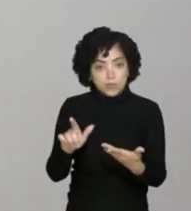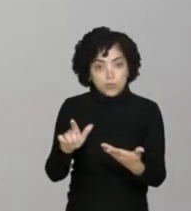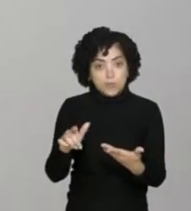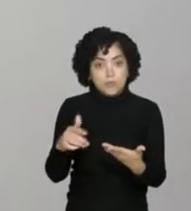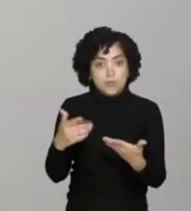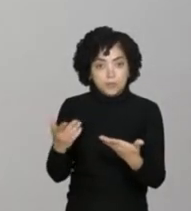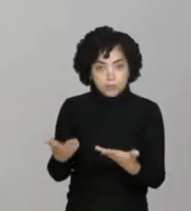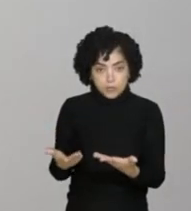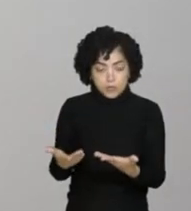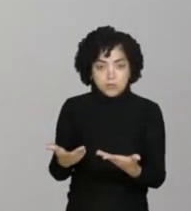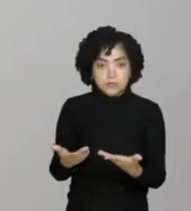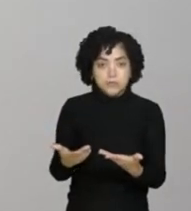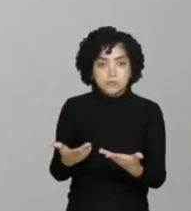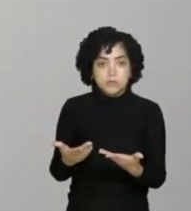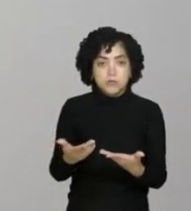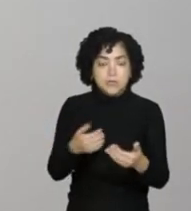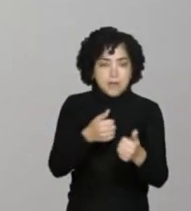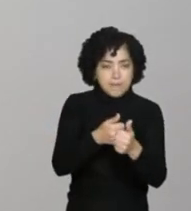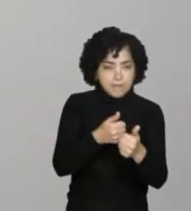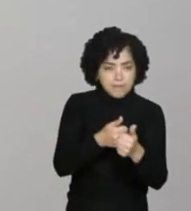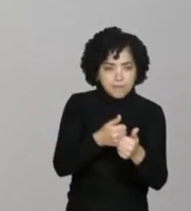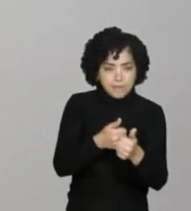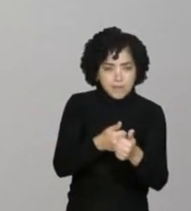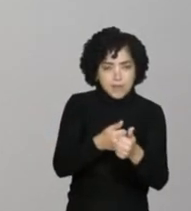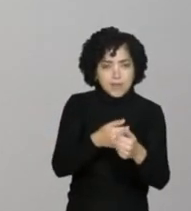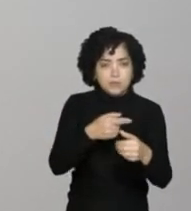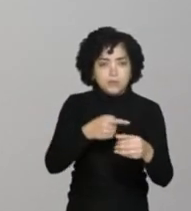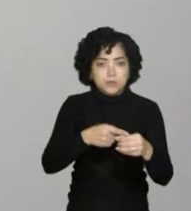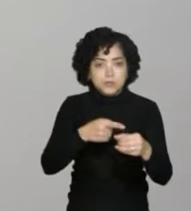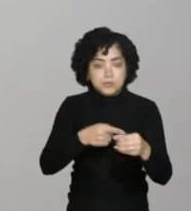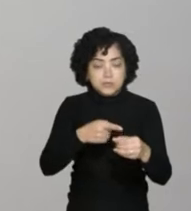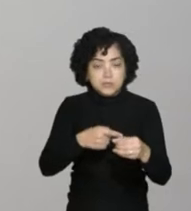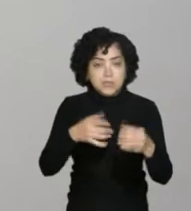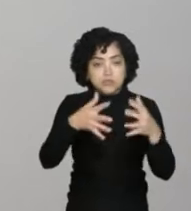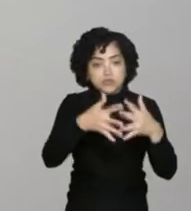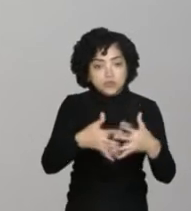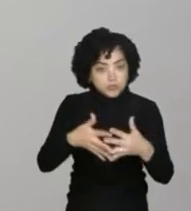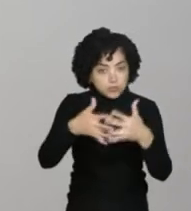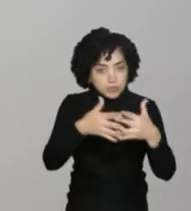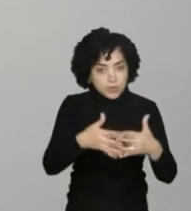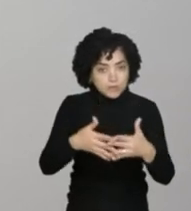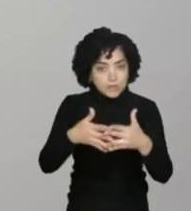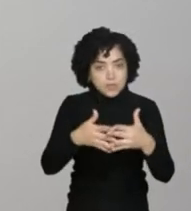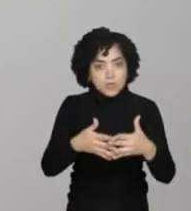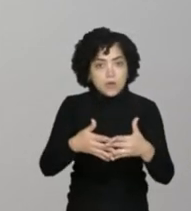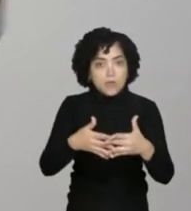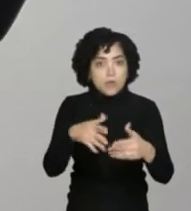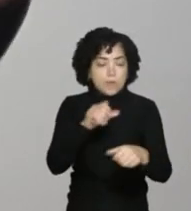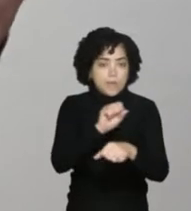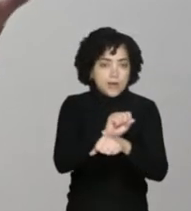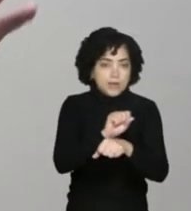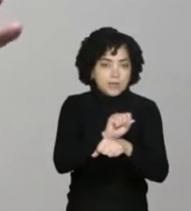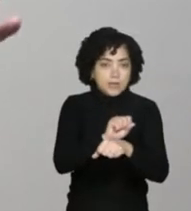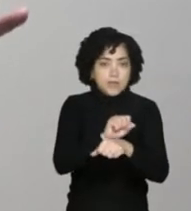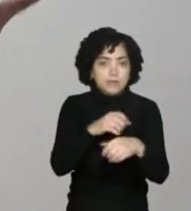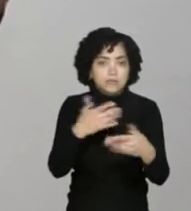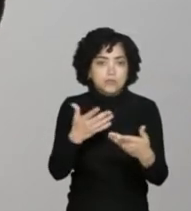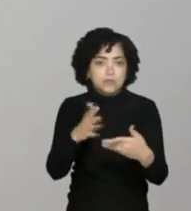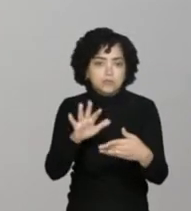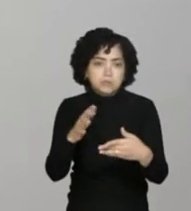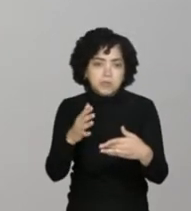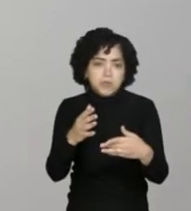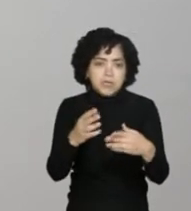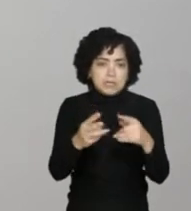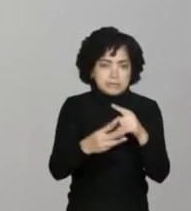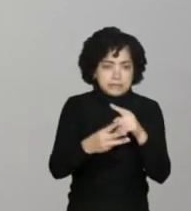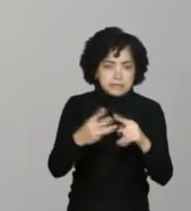do cinema, Areia, Barra da Areia, chamado, estava lá um caminhão com... devia ter uns 3 eixos,